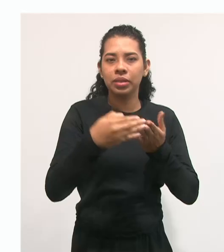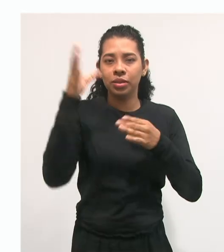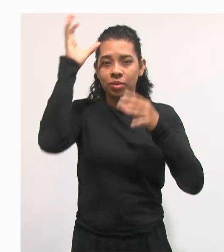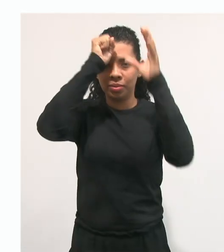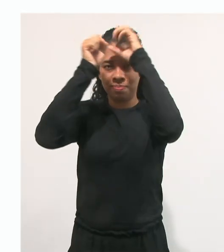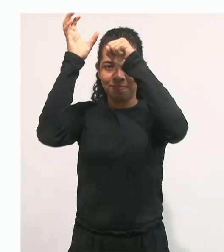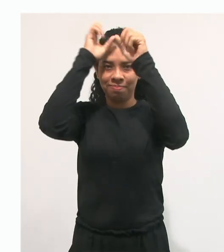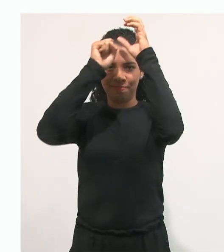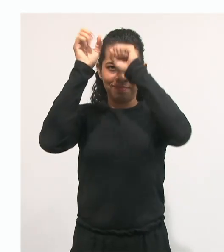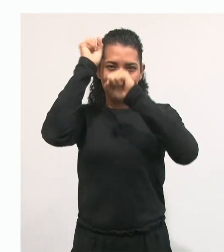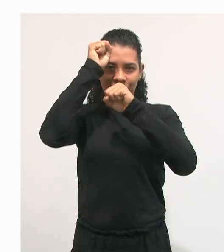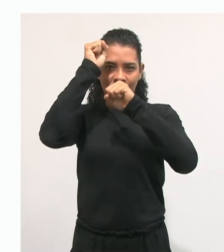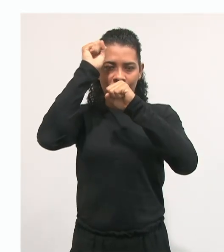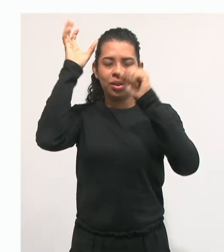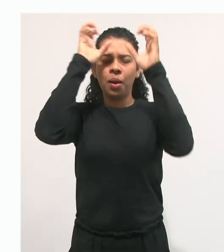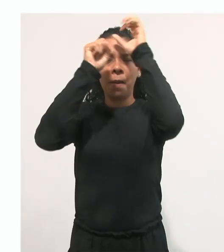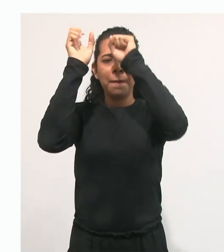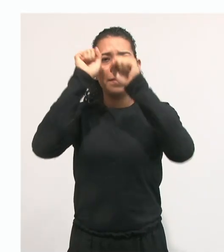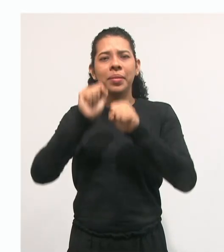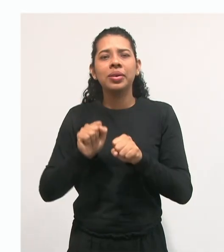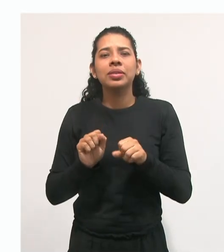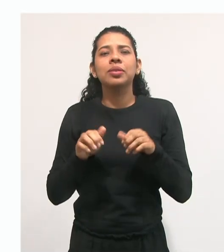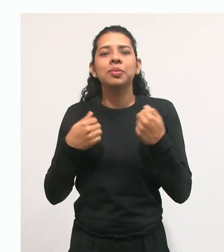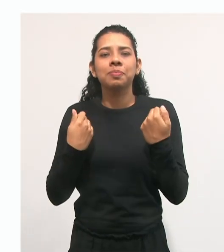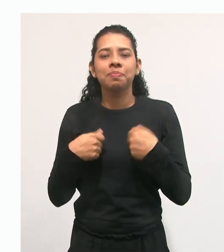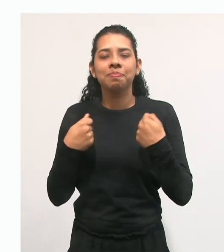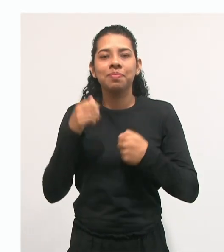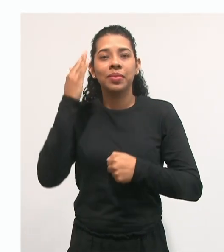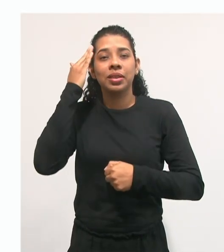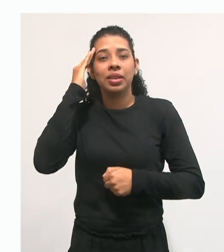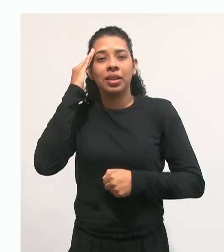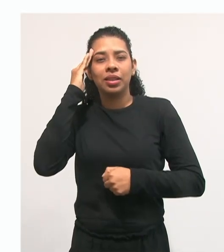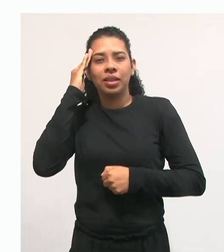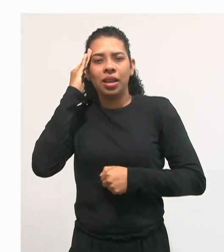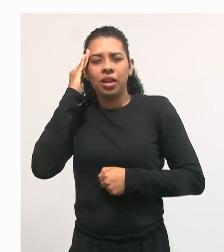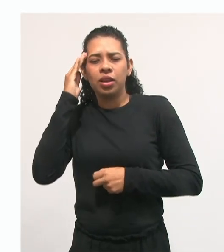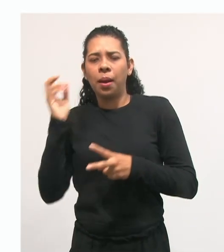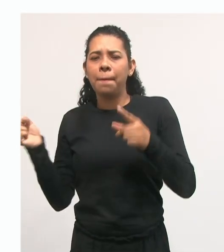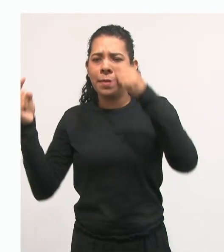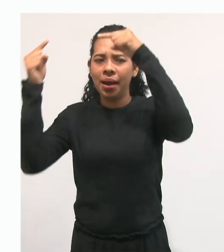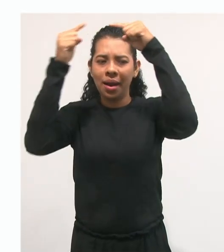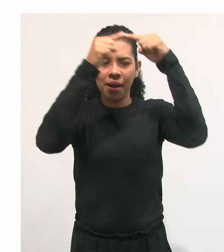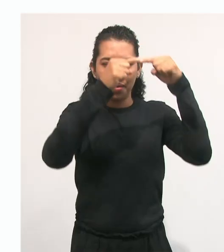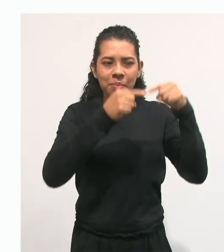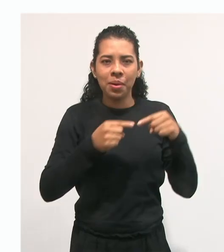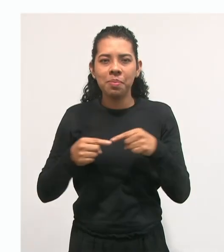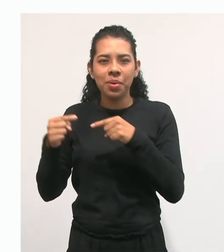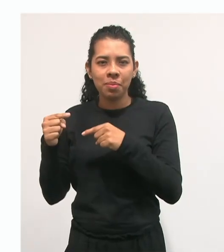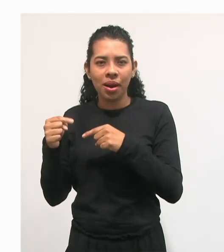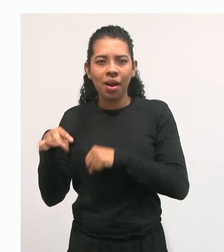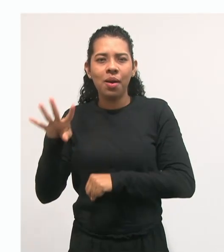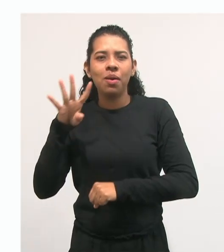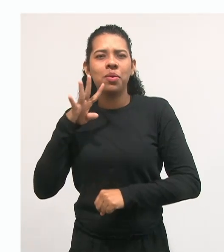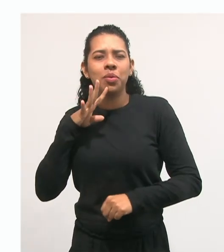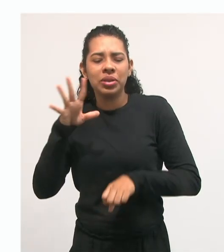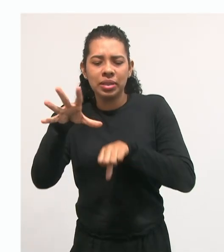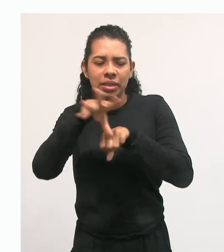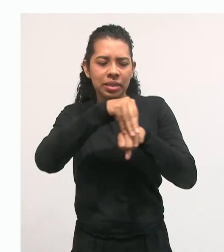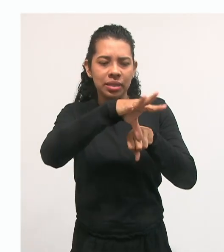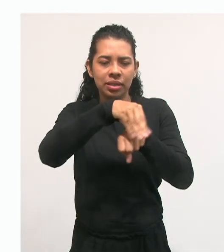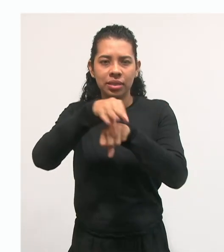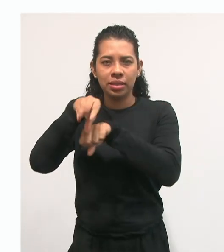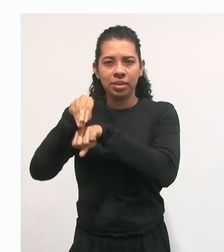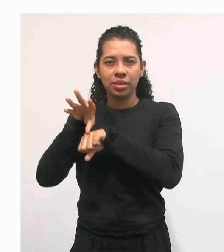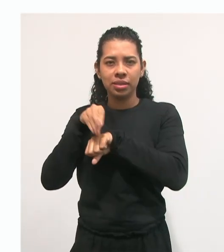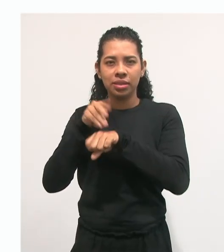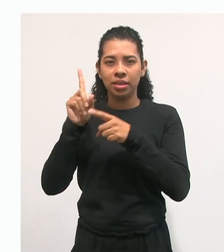de aprendizagem é um processo de assimilação de determinados conhecimentos e modos de